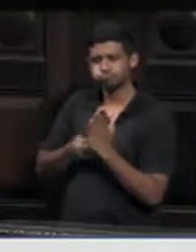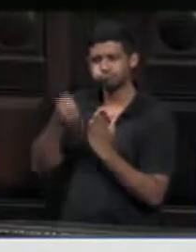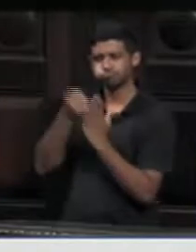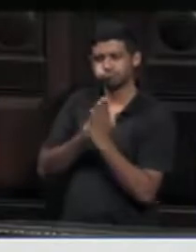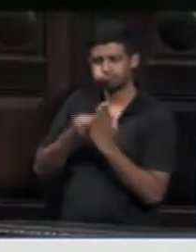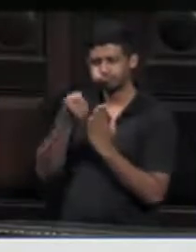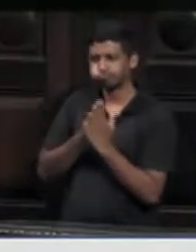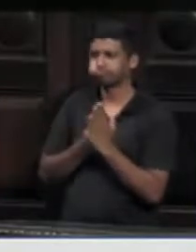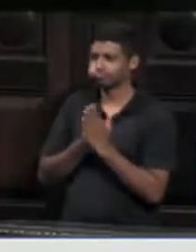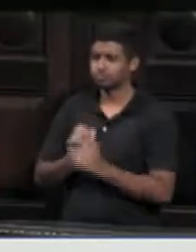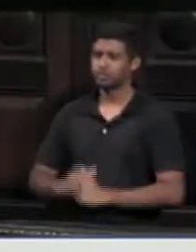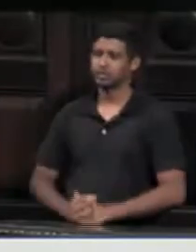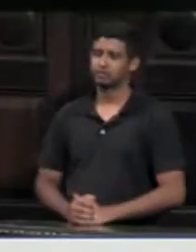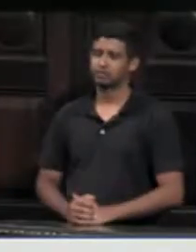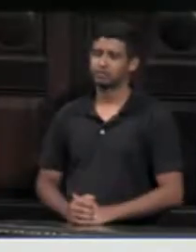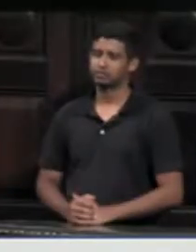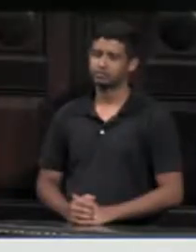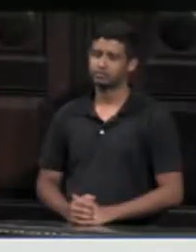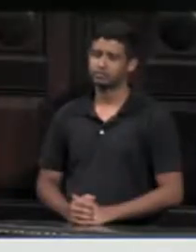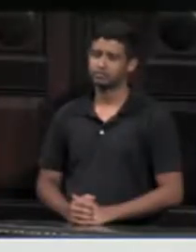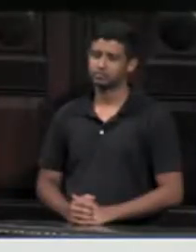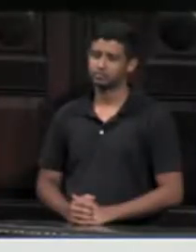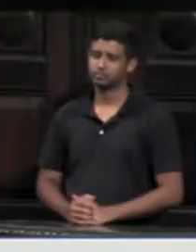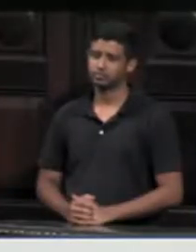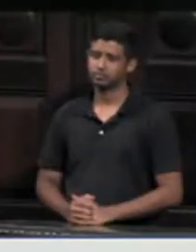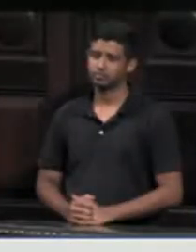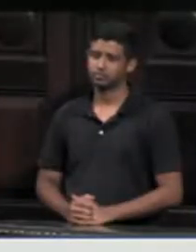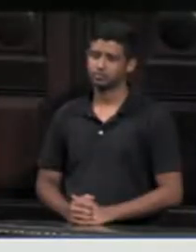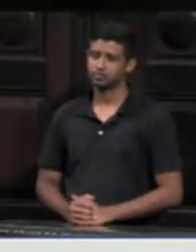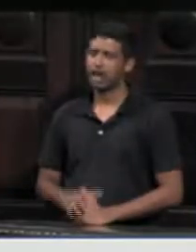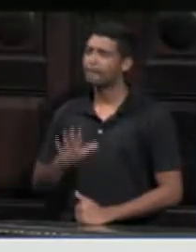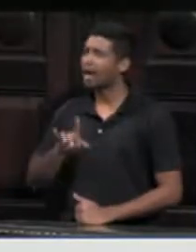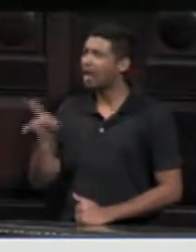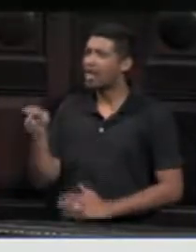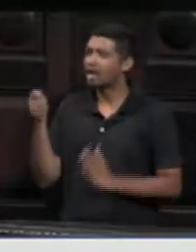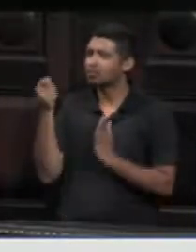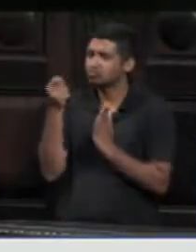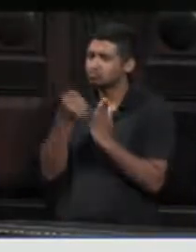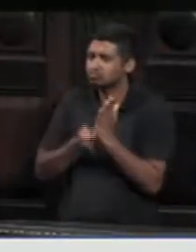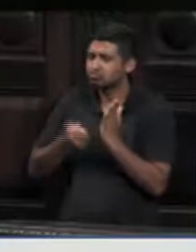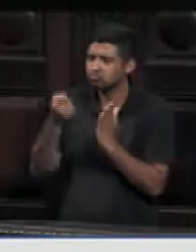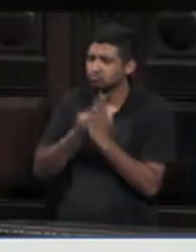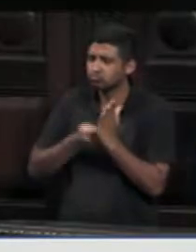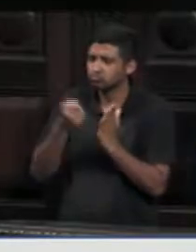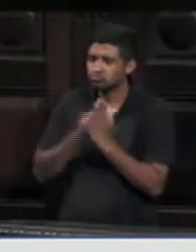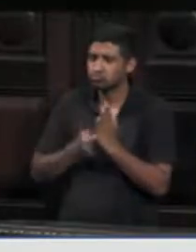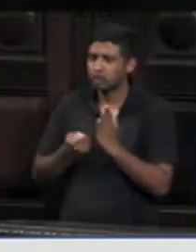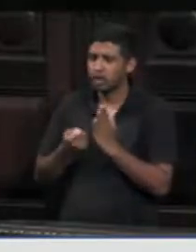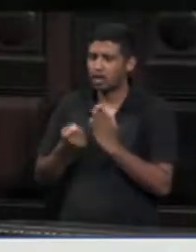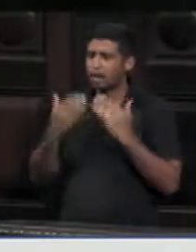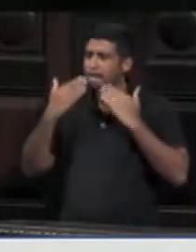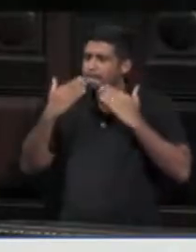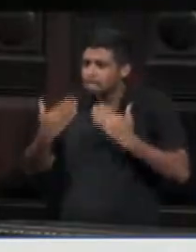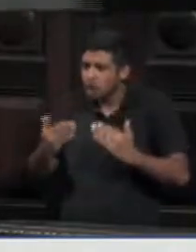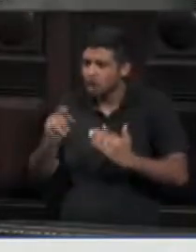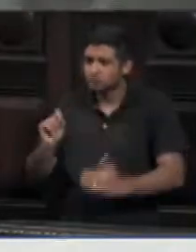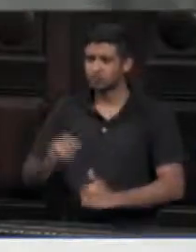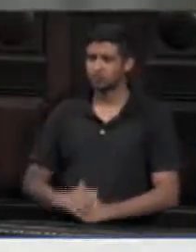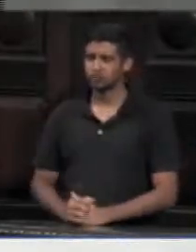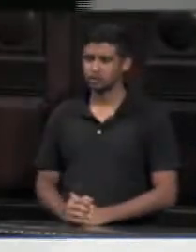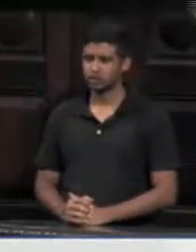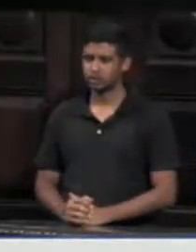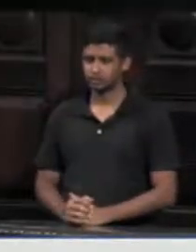exigência estapafúrdia, não consiste em fazer com que